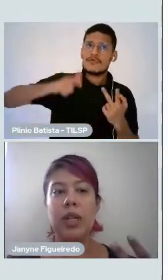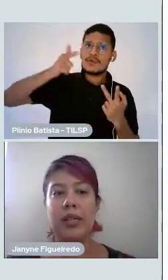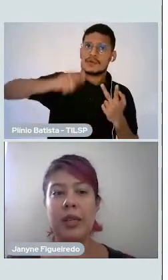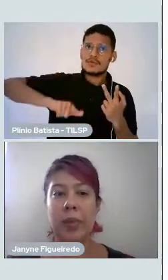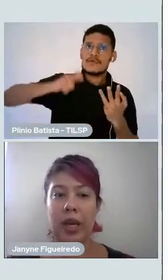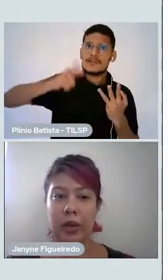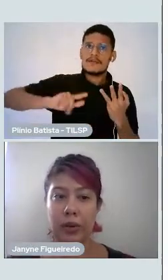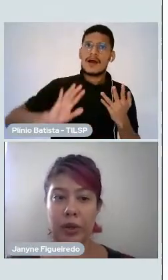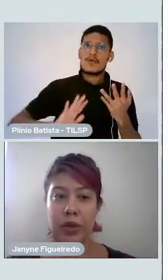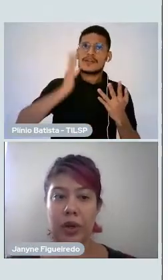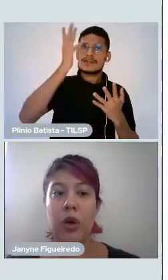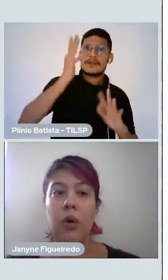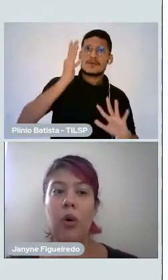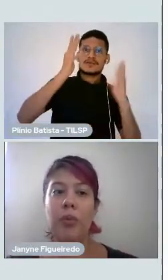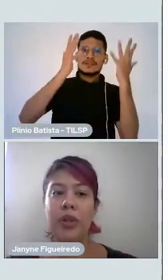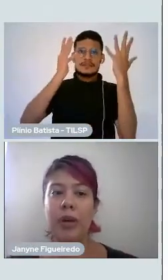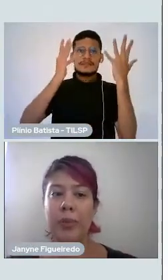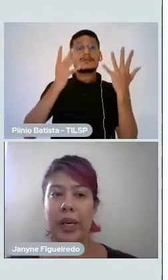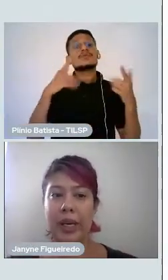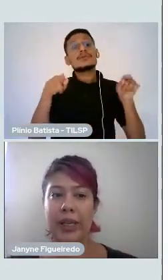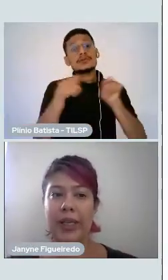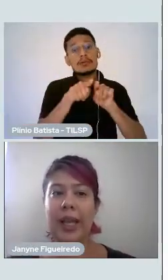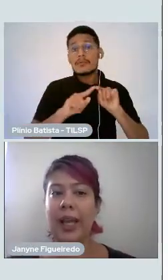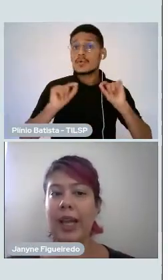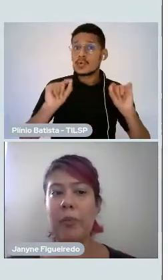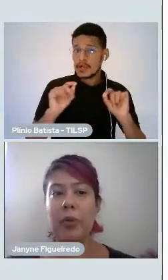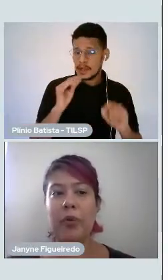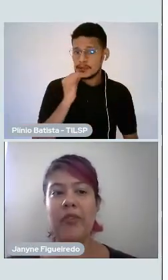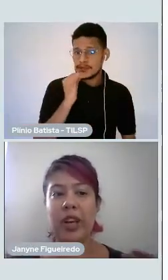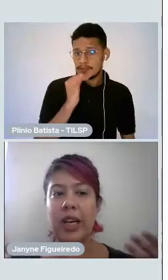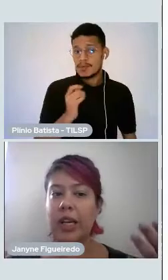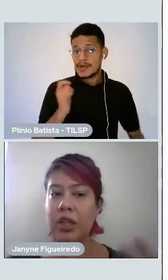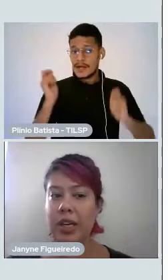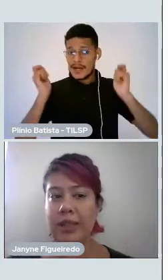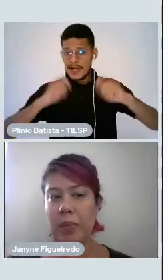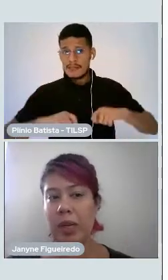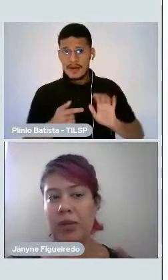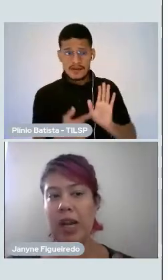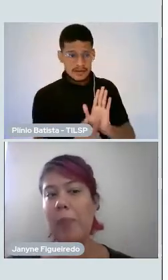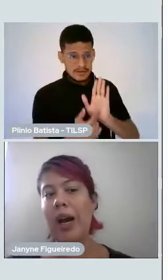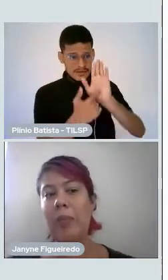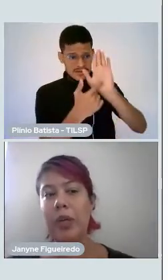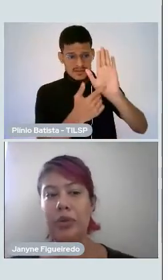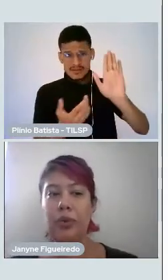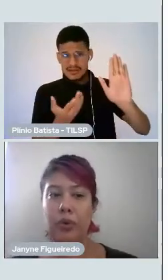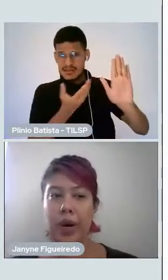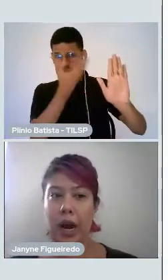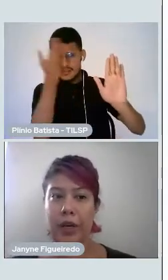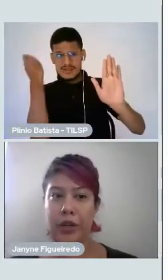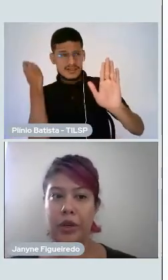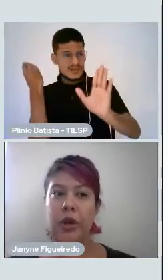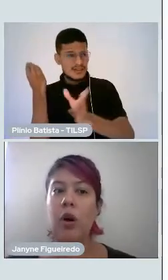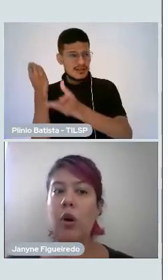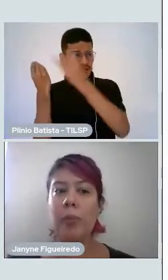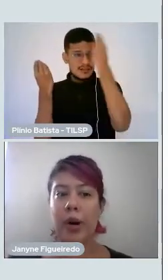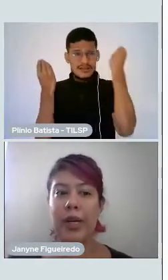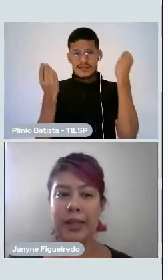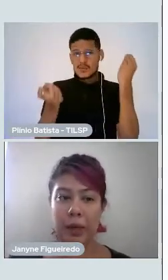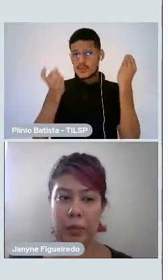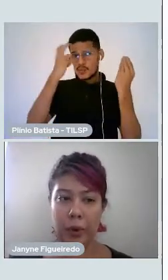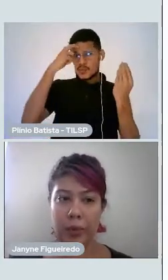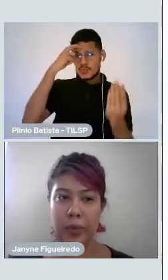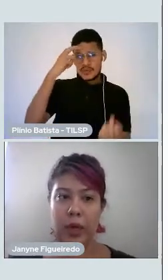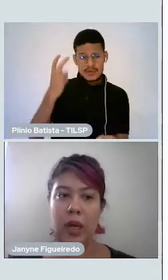certos acontecimentos, como também tende a promover esquecimentos e apagamentos culturais, como